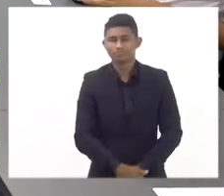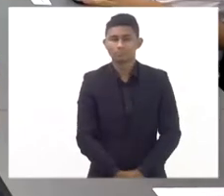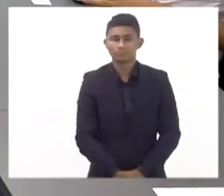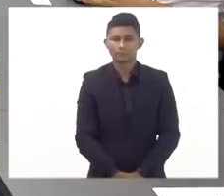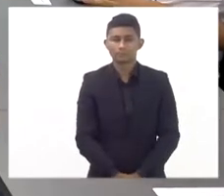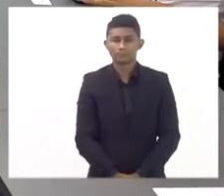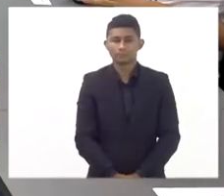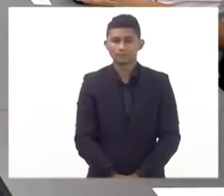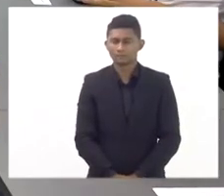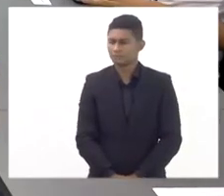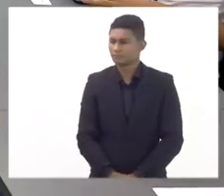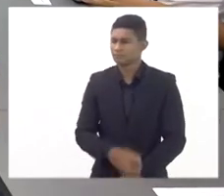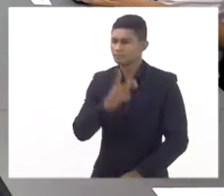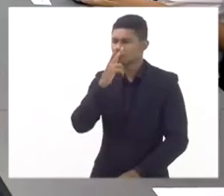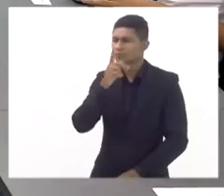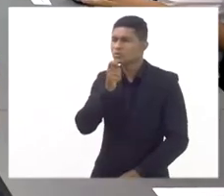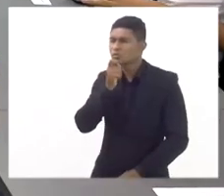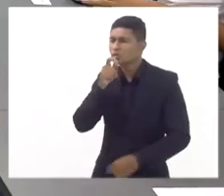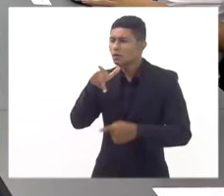Oi, cortou.